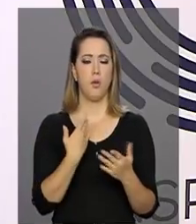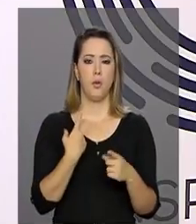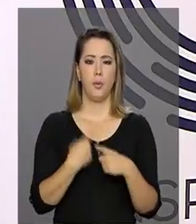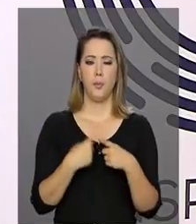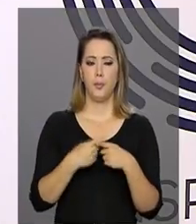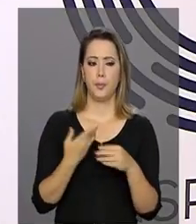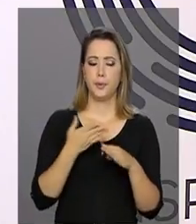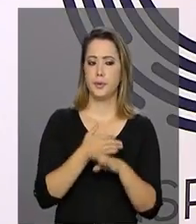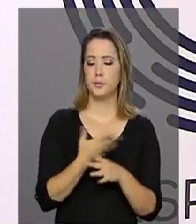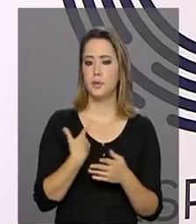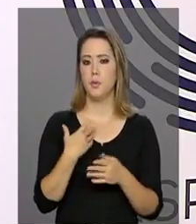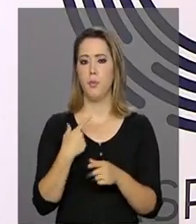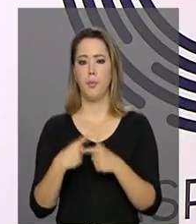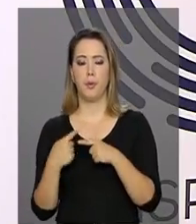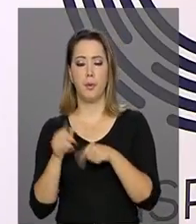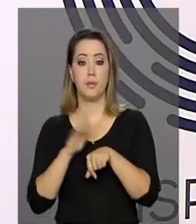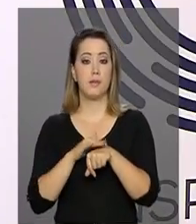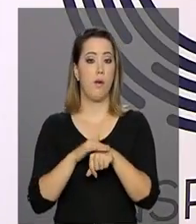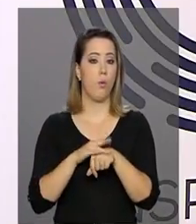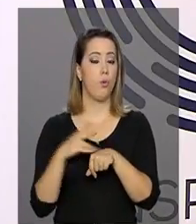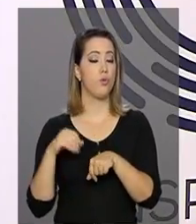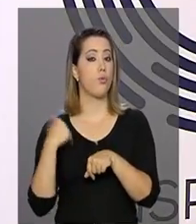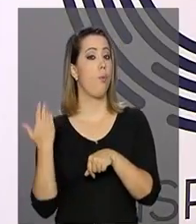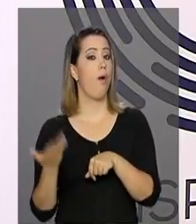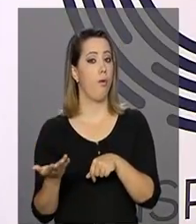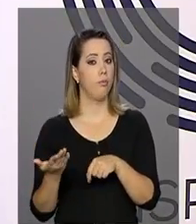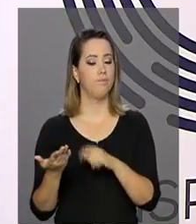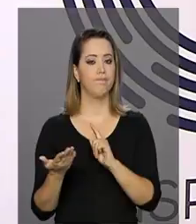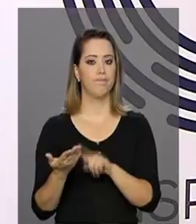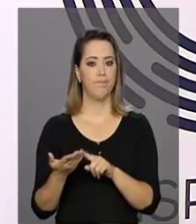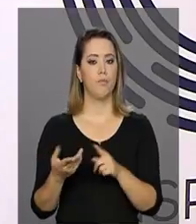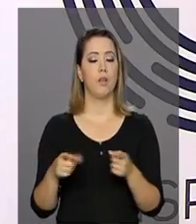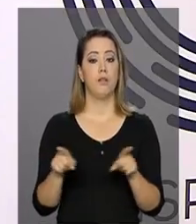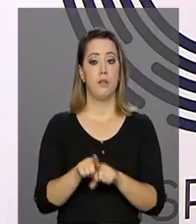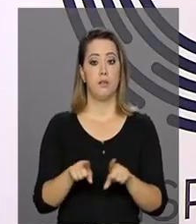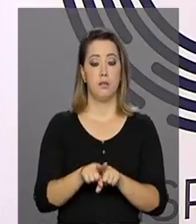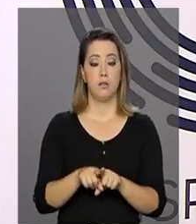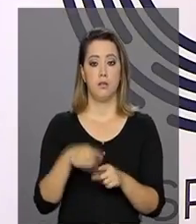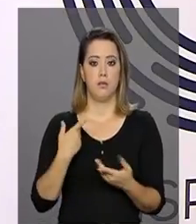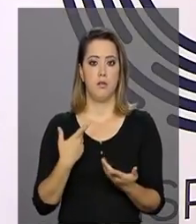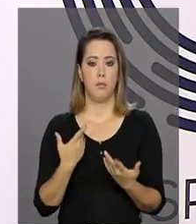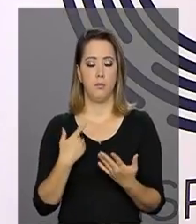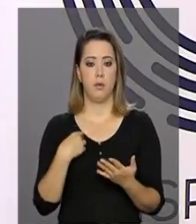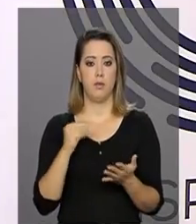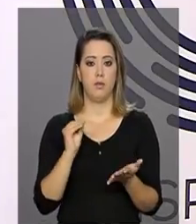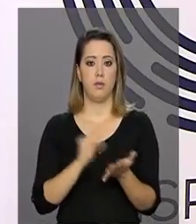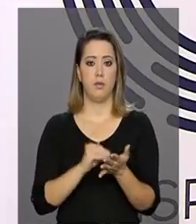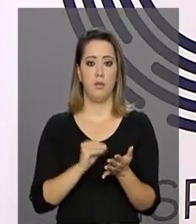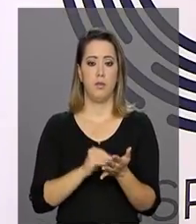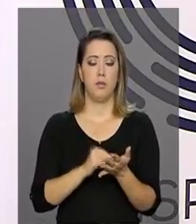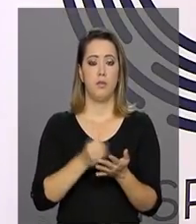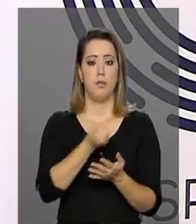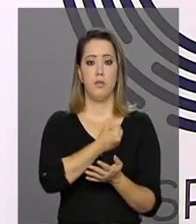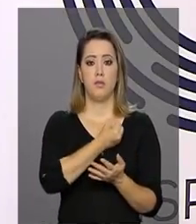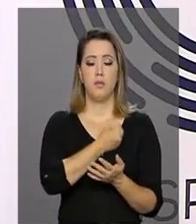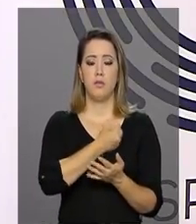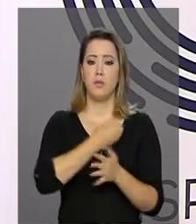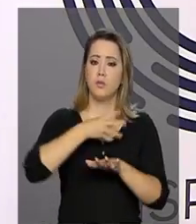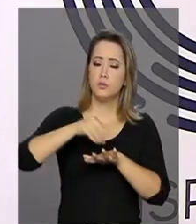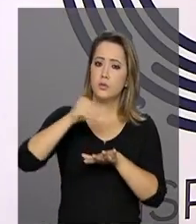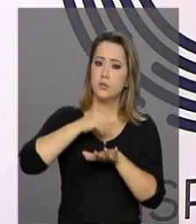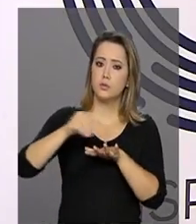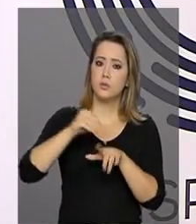problema de saúde ou não enfim e também não sendo suficiente essa geração de informações